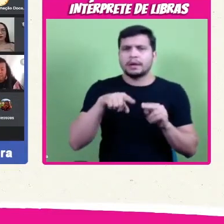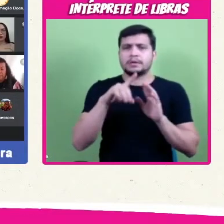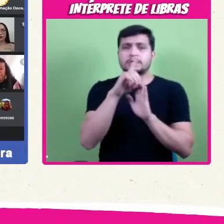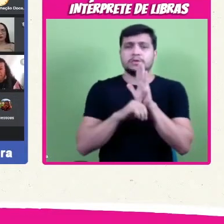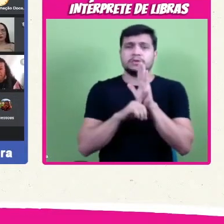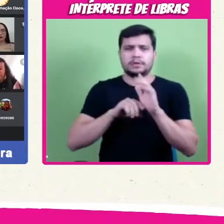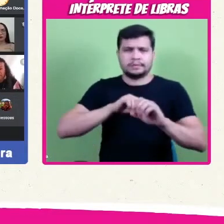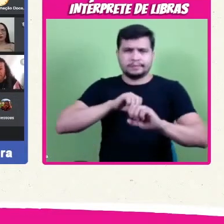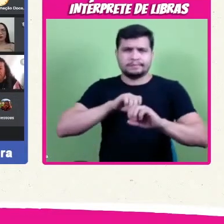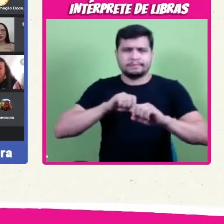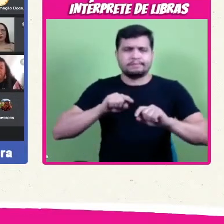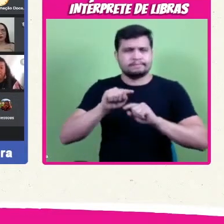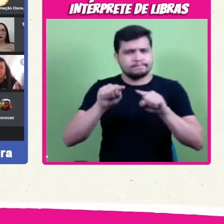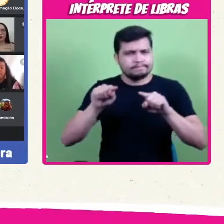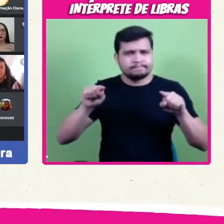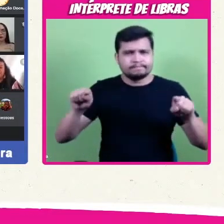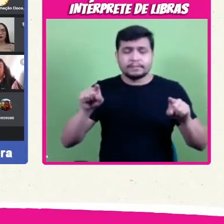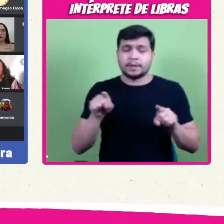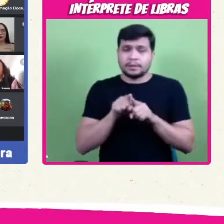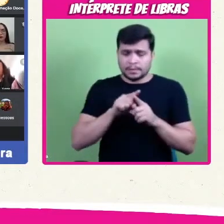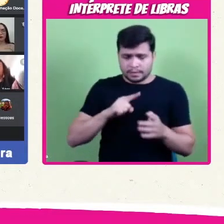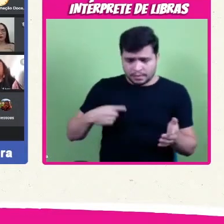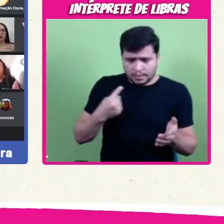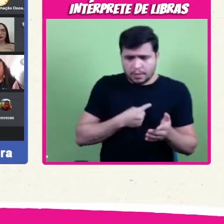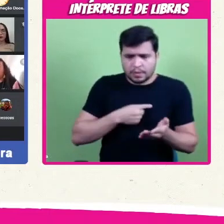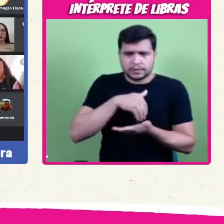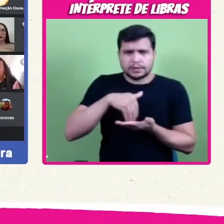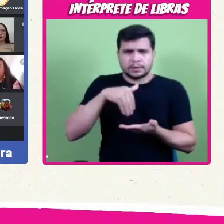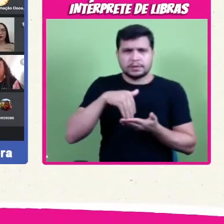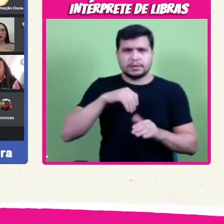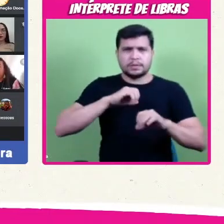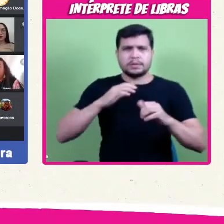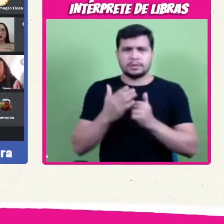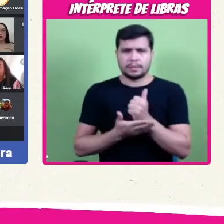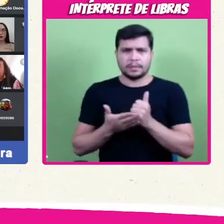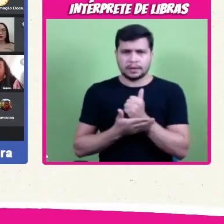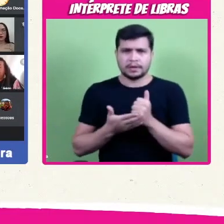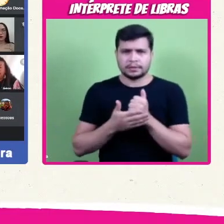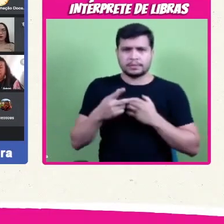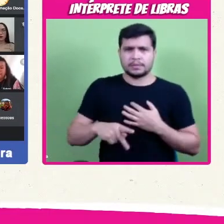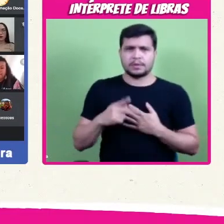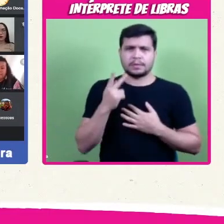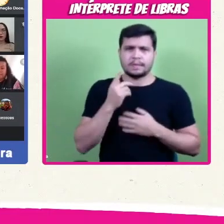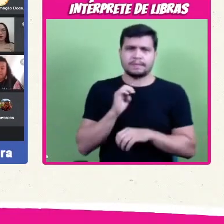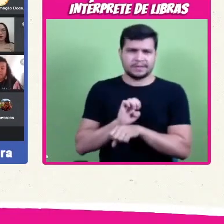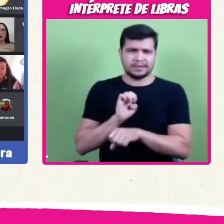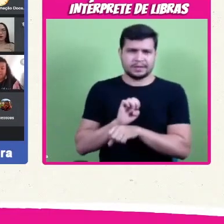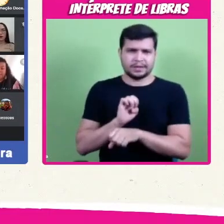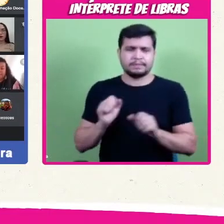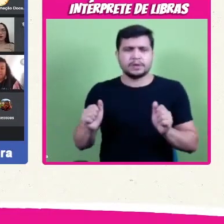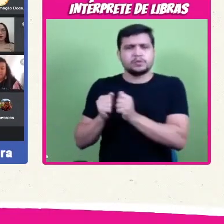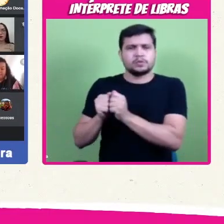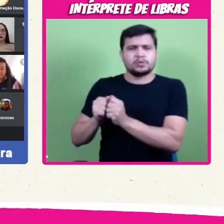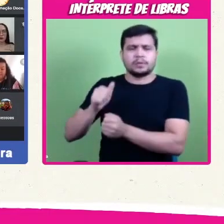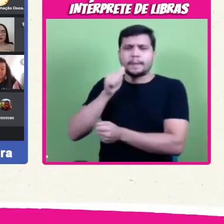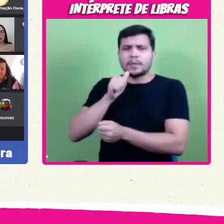é assim que nós, da Secretaria da Educação Básica do Estado do Ceará, nossa secretária Eliana Estrela, e toda a equipe